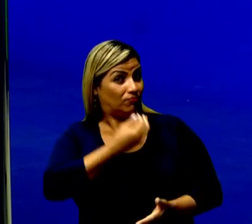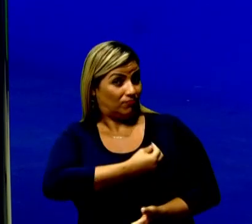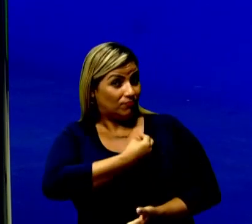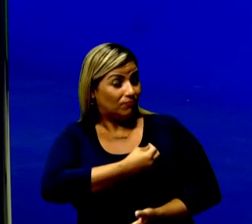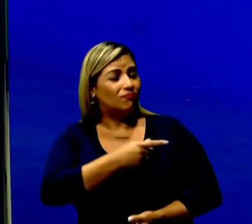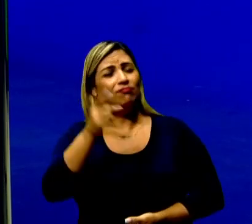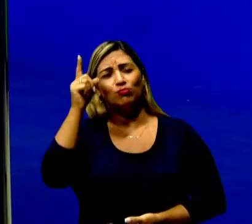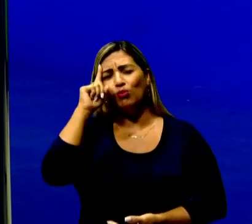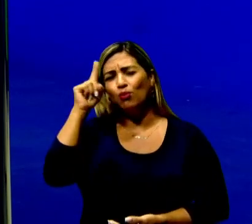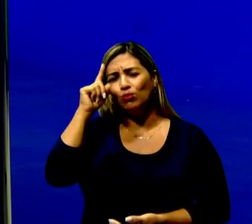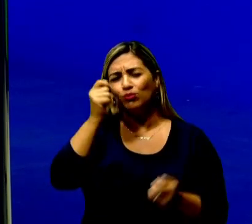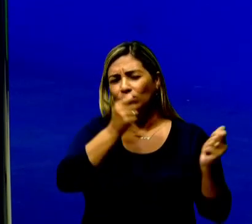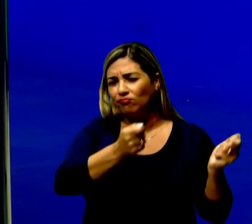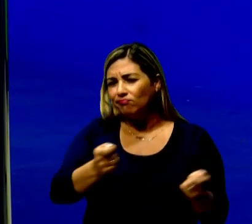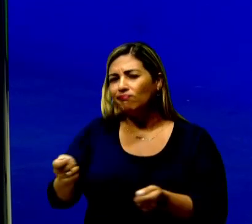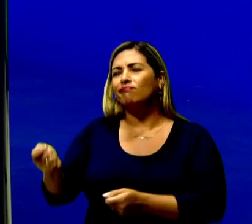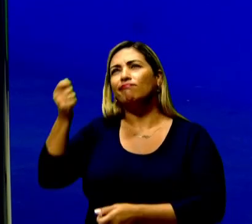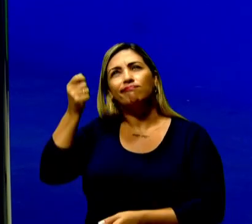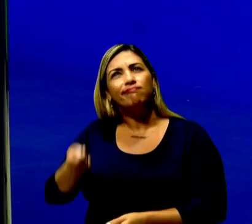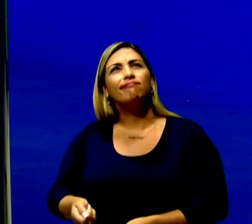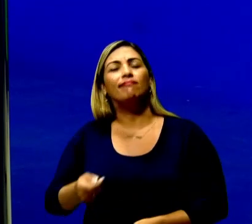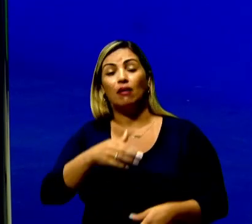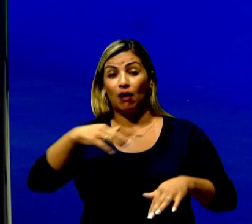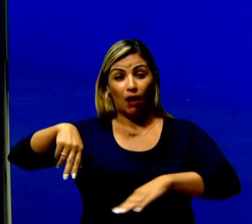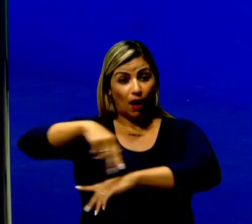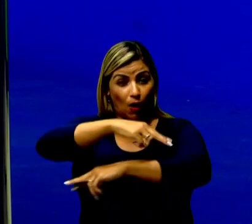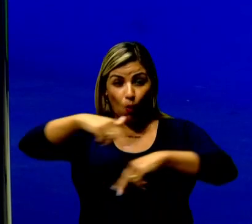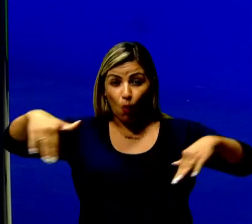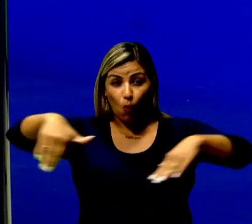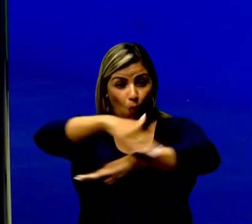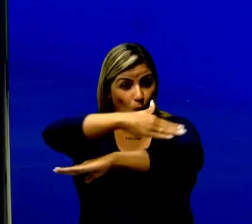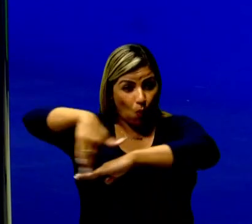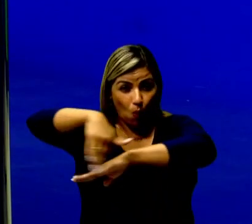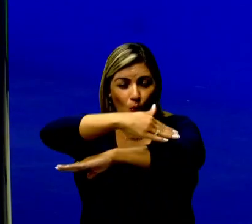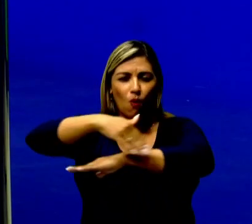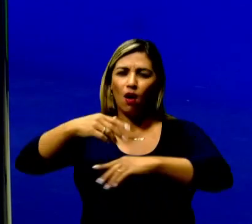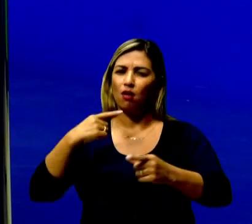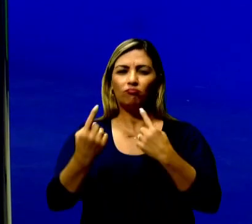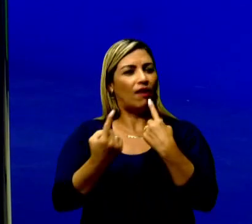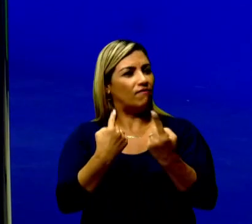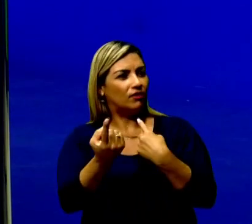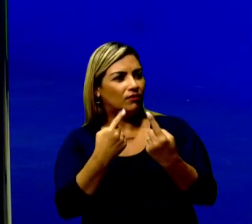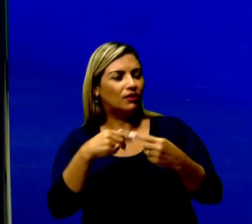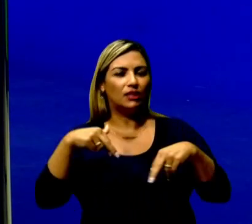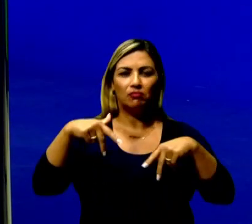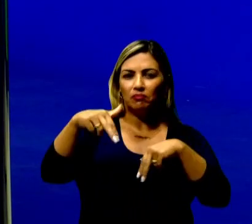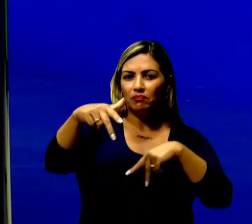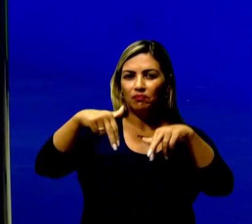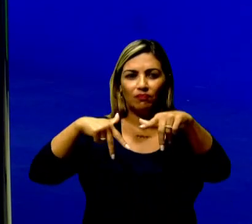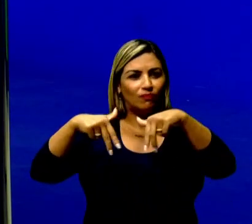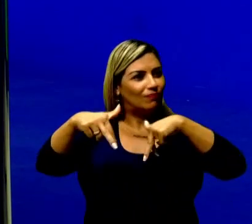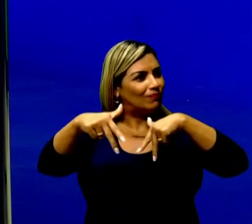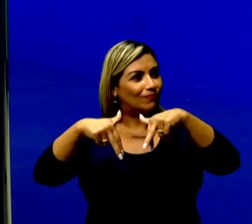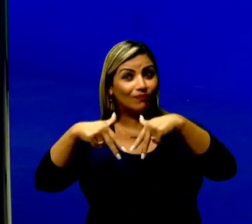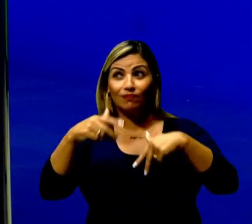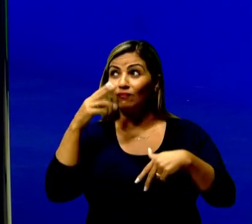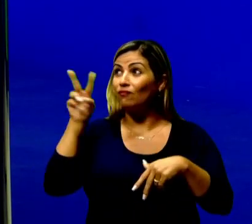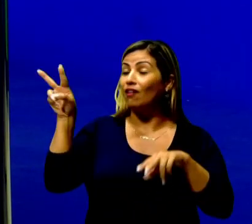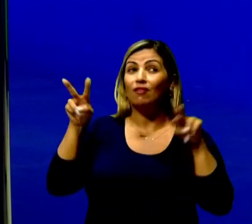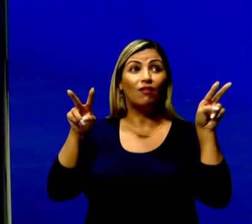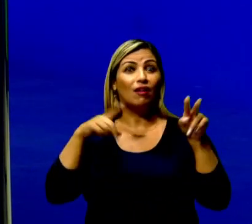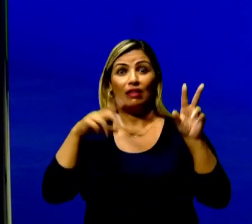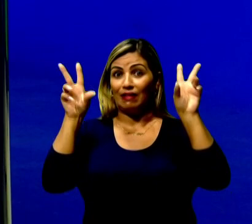quando saímos pelas ruas quando estamos nas grandes avenidas nós temos um tema que está